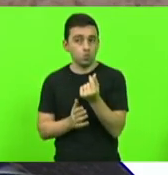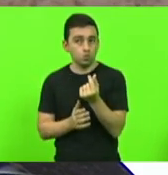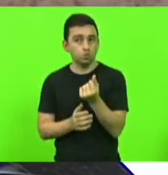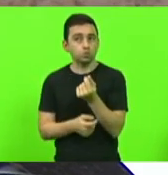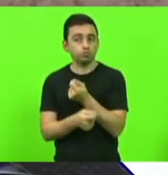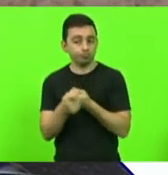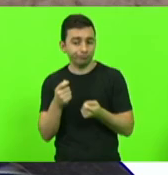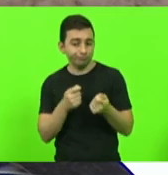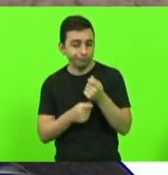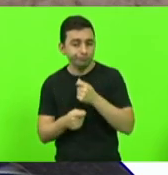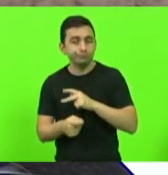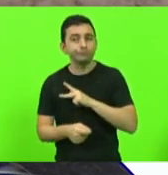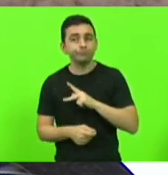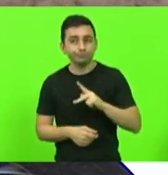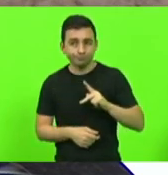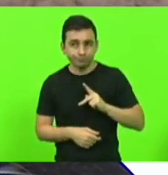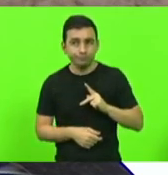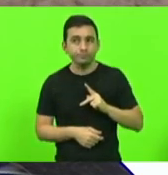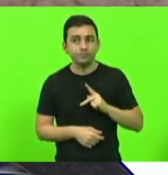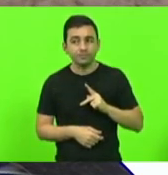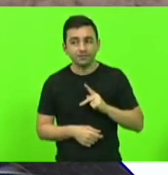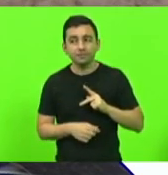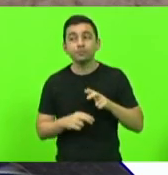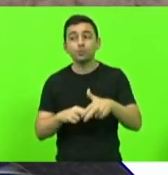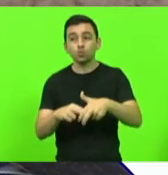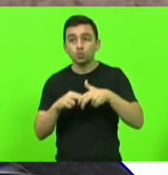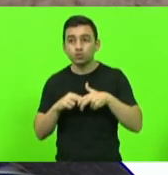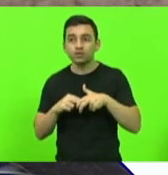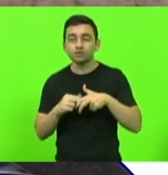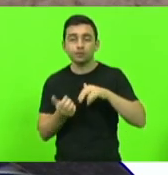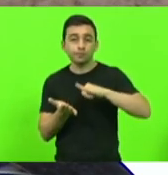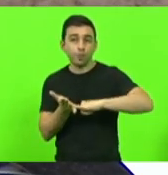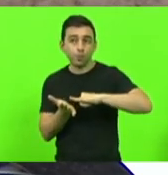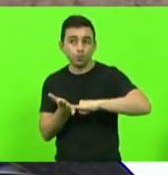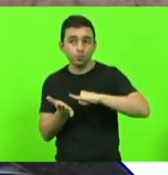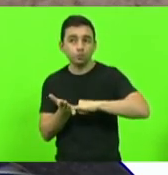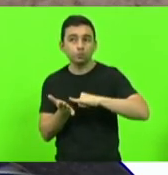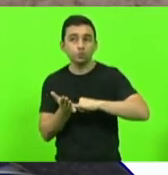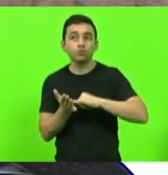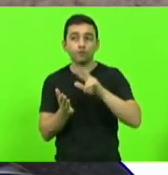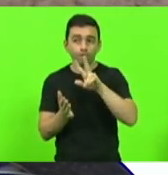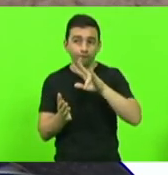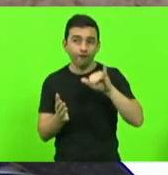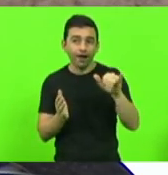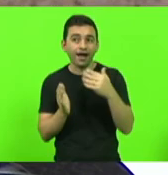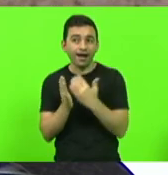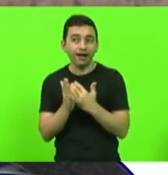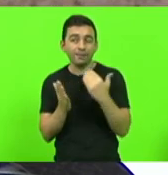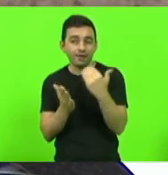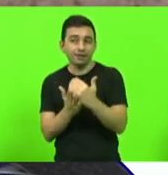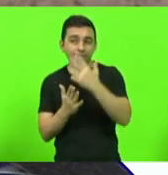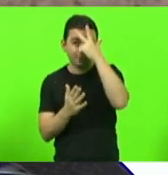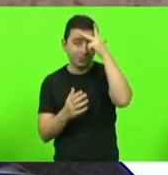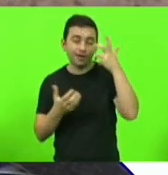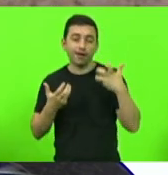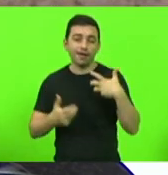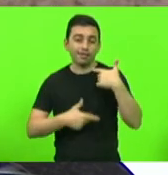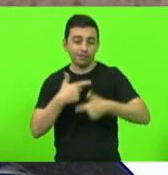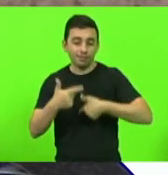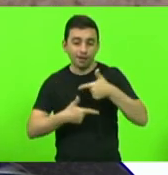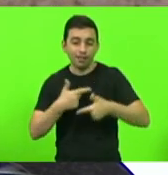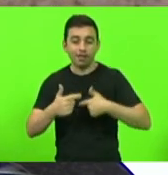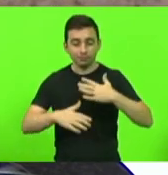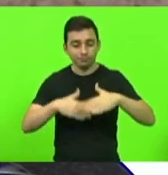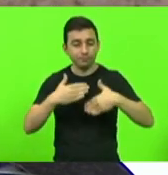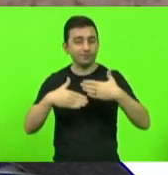pública e, portanto, a carga tributária final que irá incidir sobre quem quer trabalhar, produzir e investir